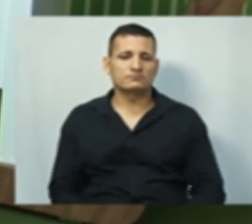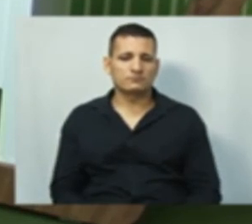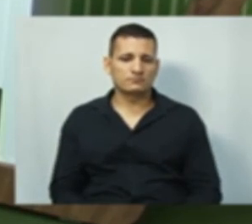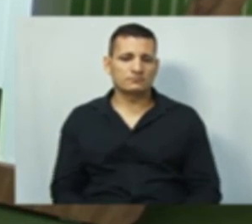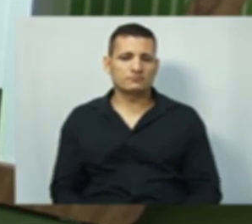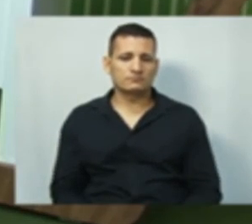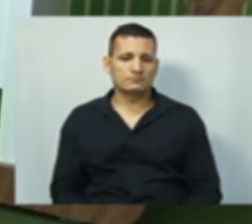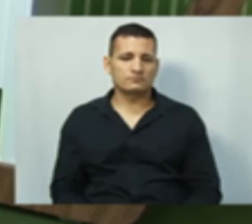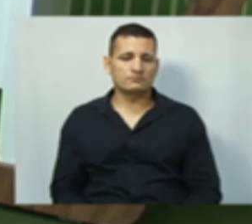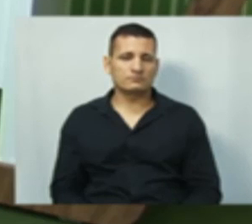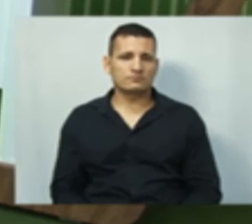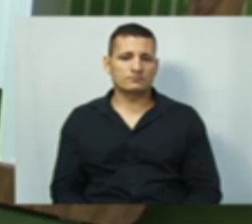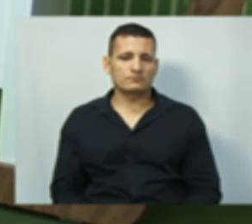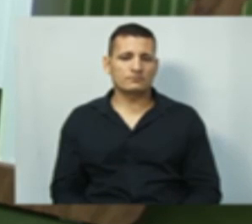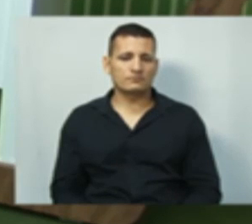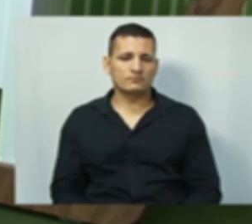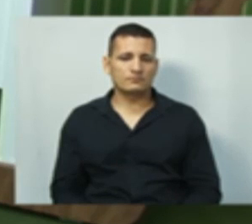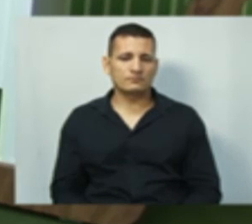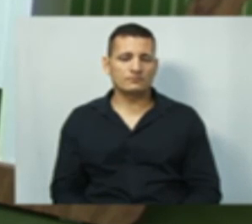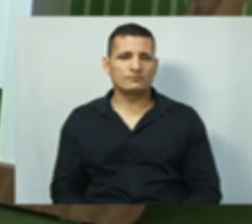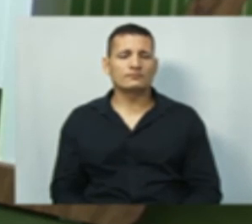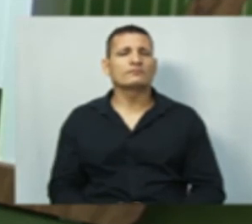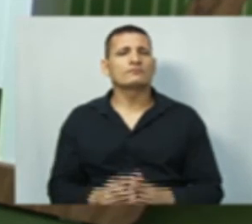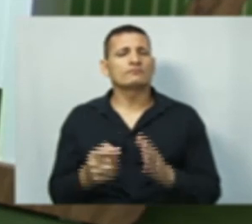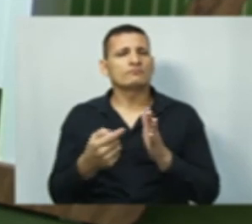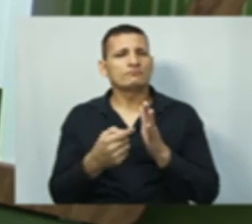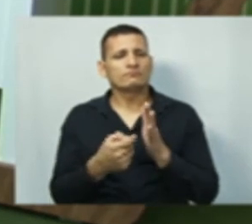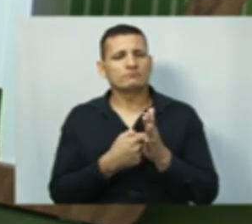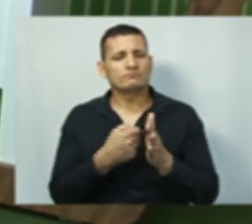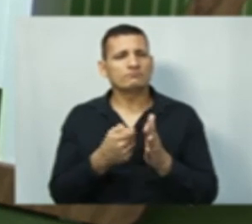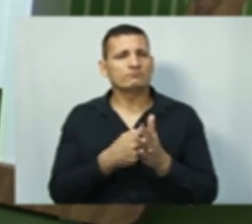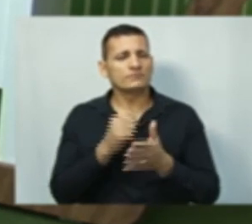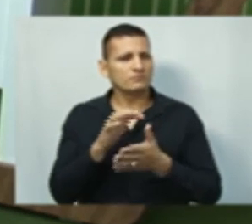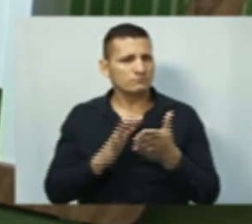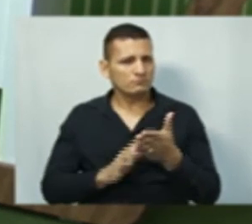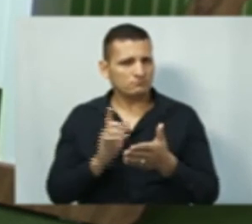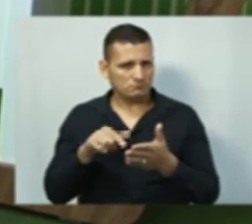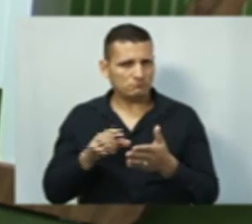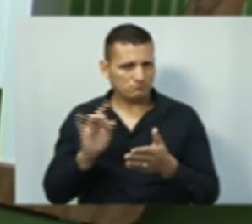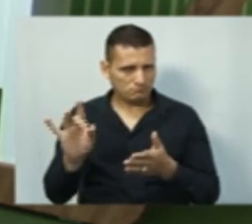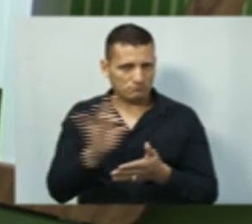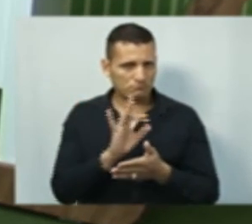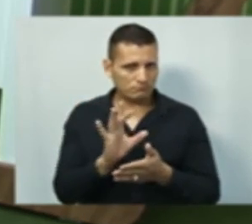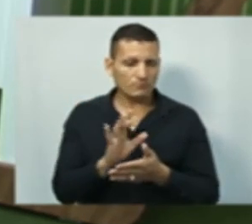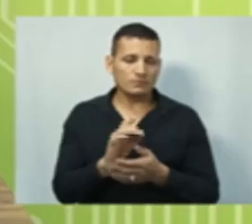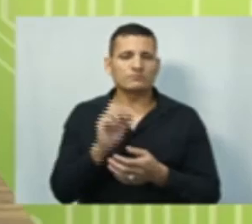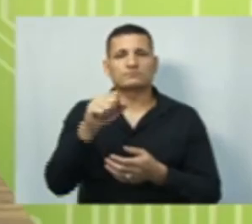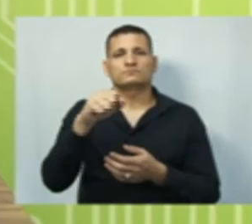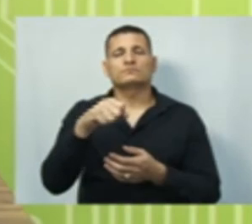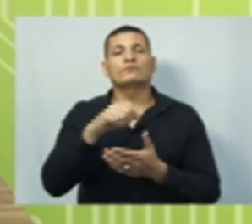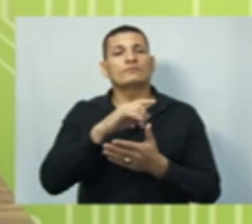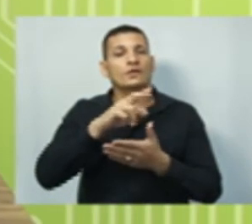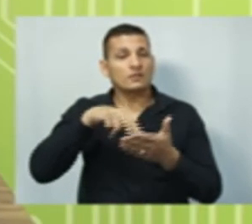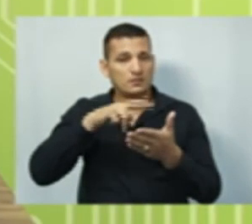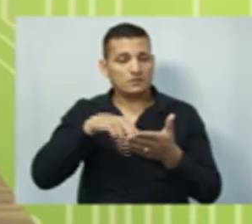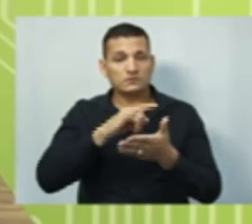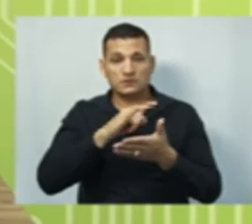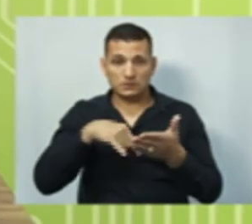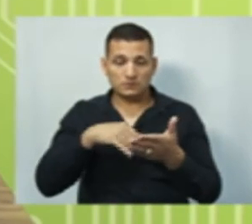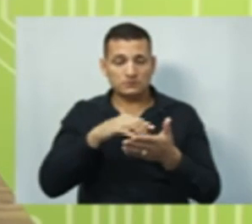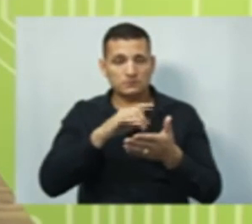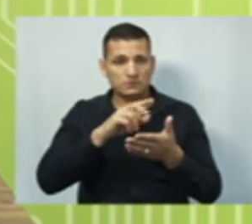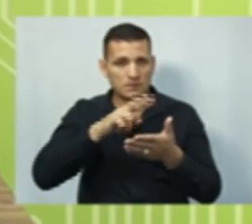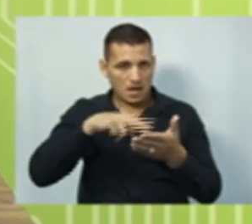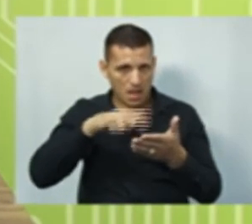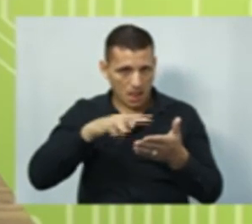Questionam se a atividade de percurso é individual. É individual, tá? A leitura do texto é individual e a produção do